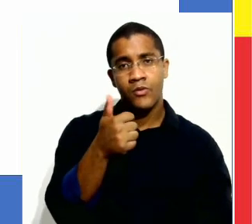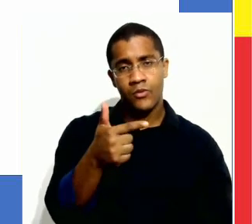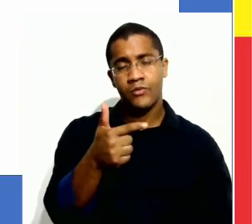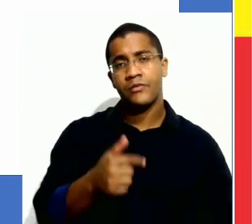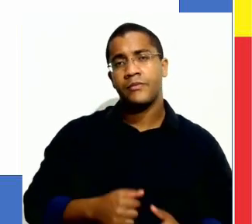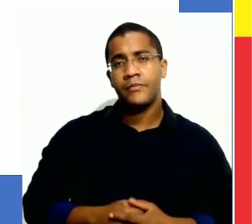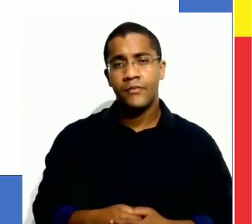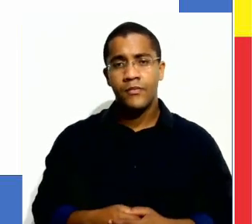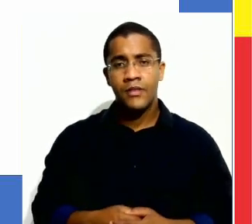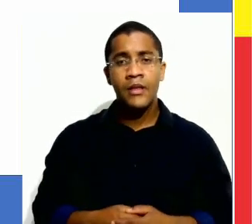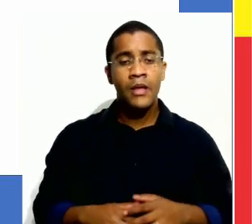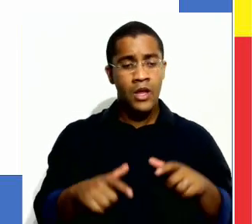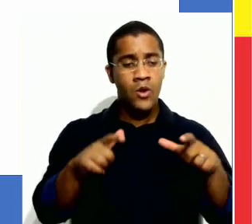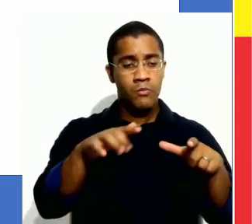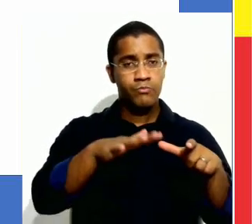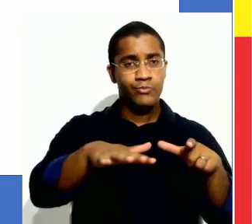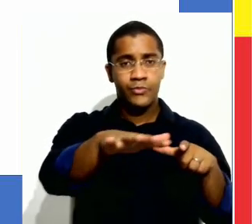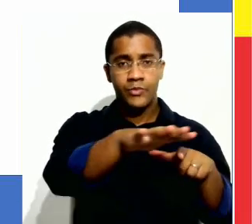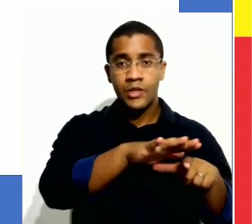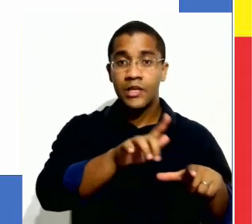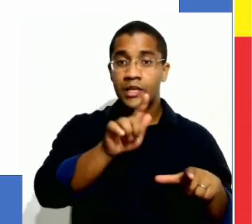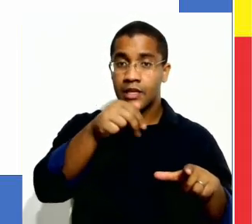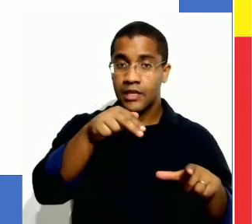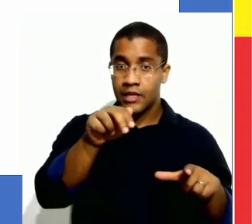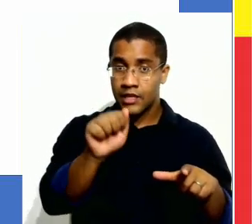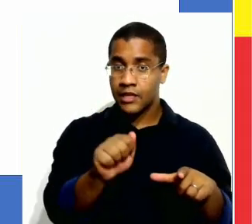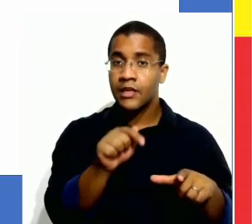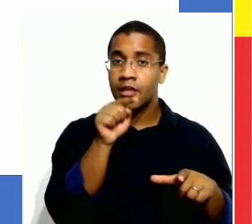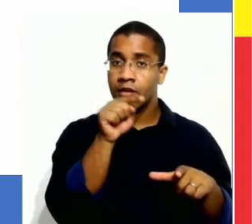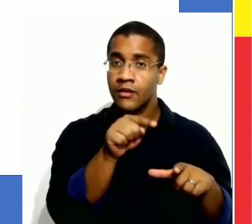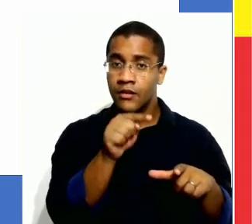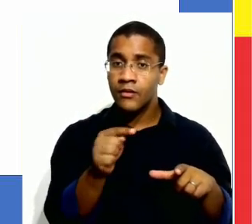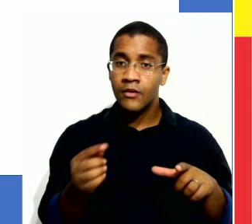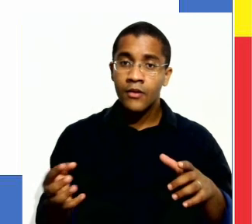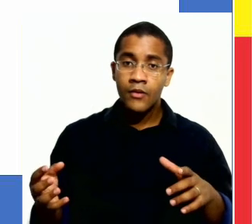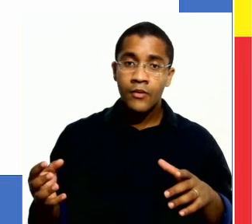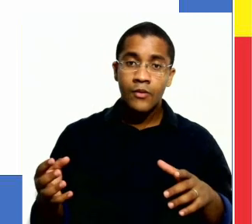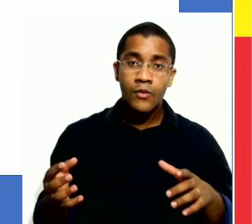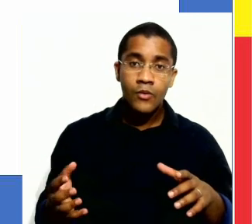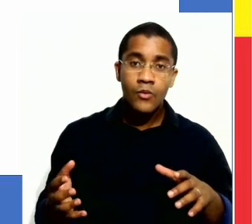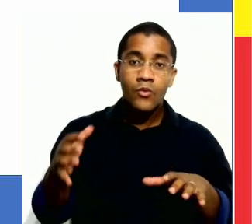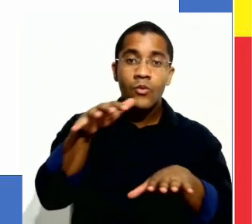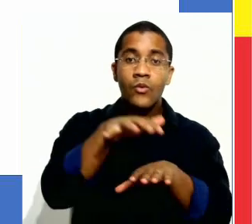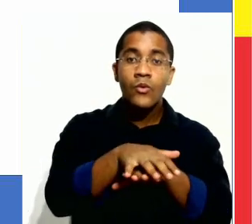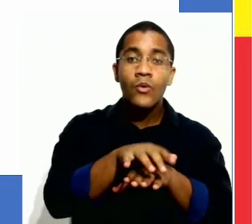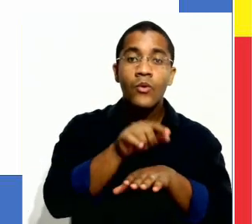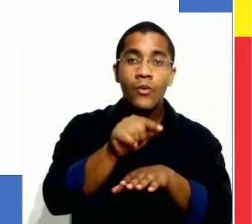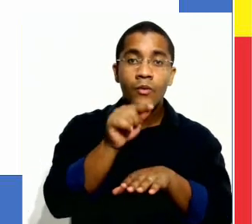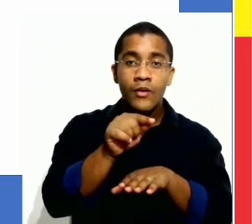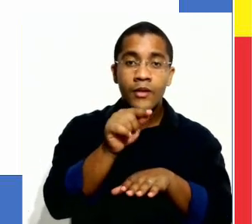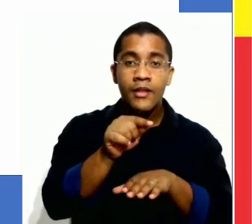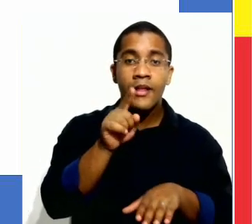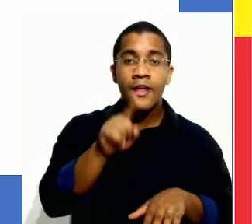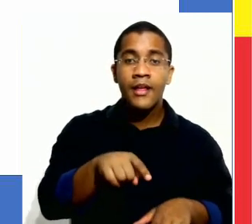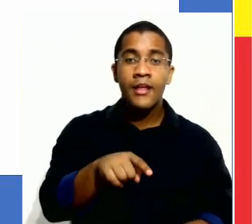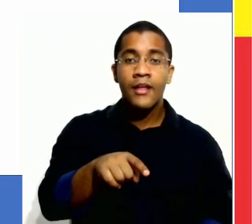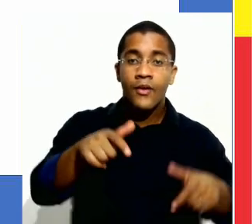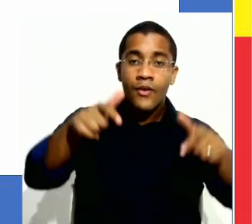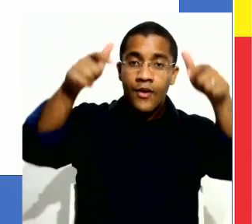quando os últimos territórios ganeses foram incorporados ao reino de Mali.